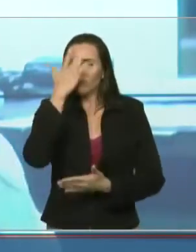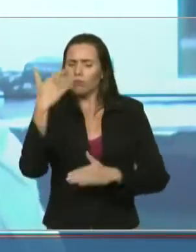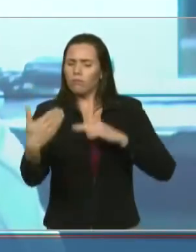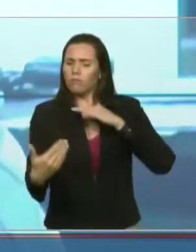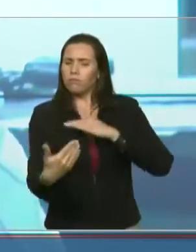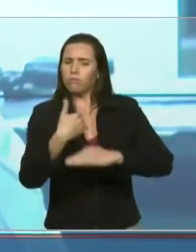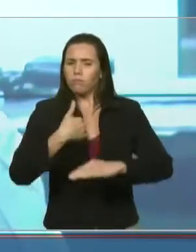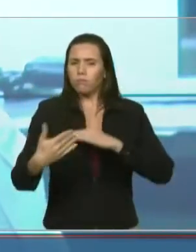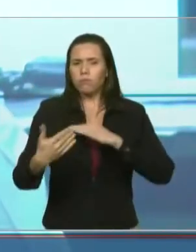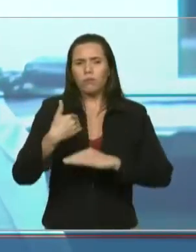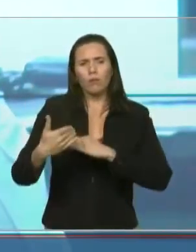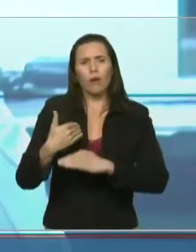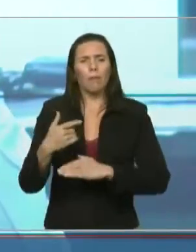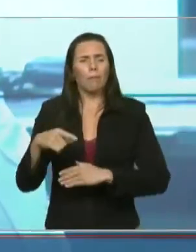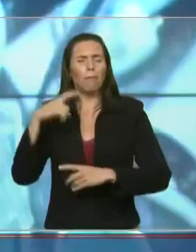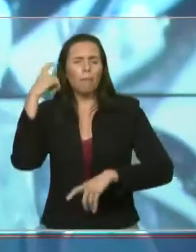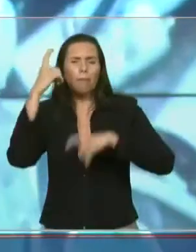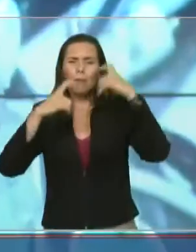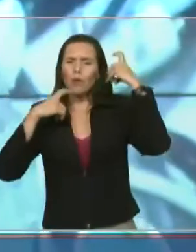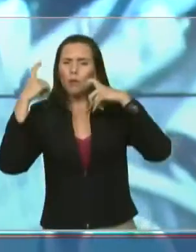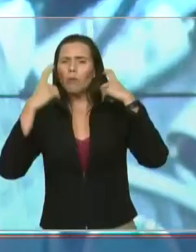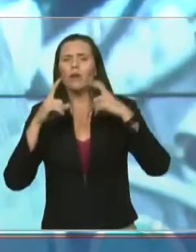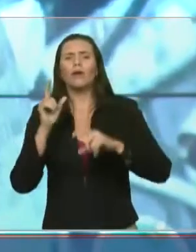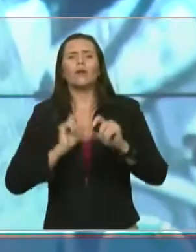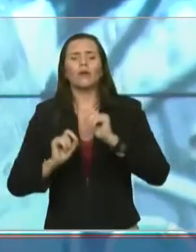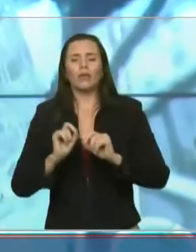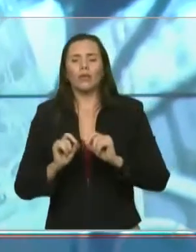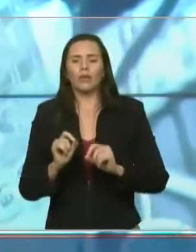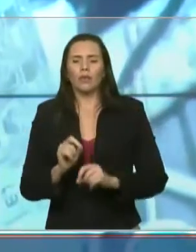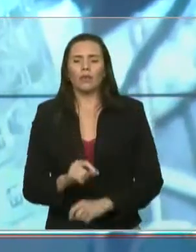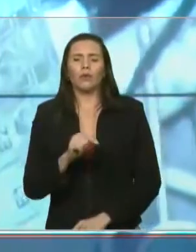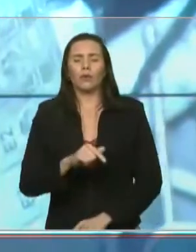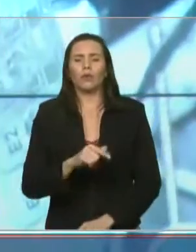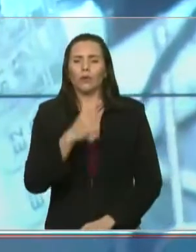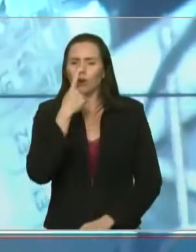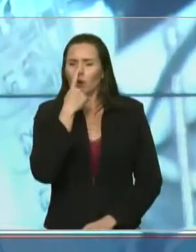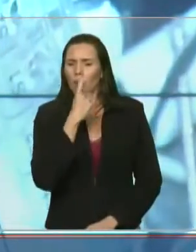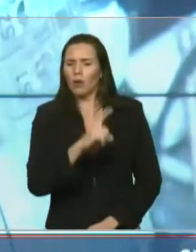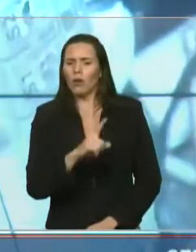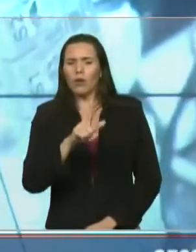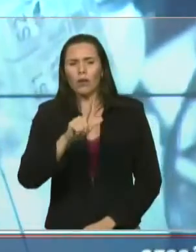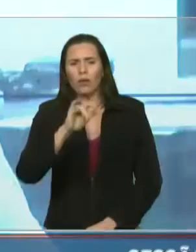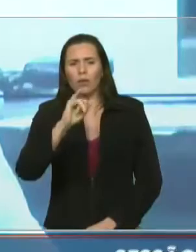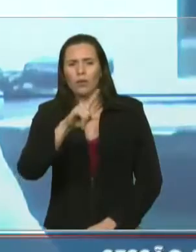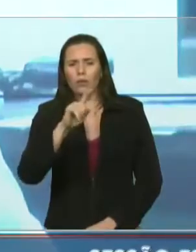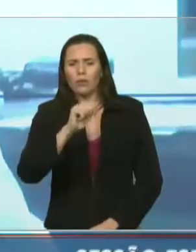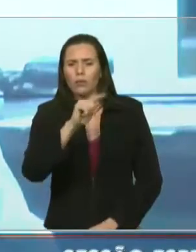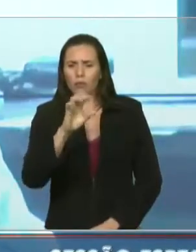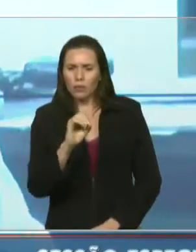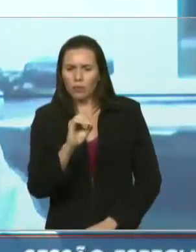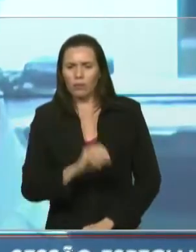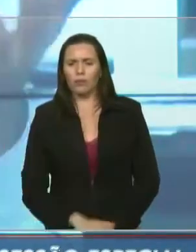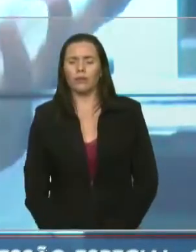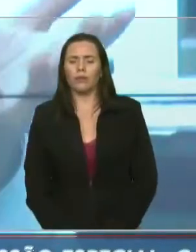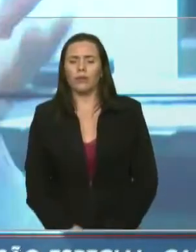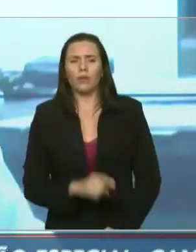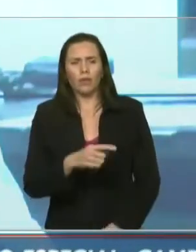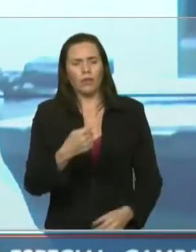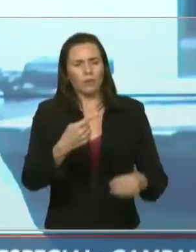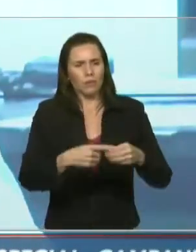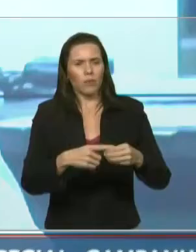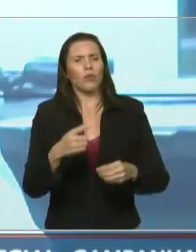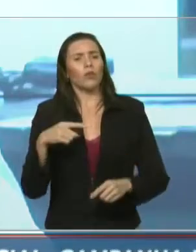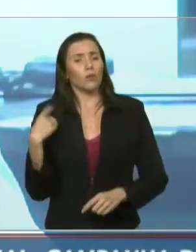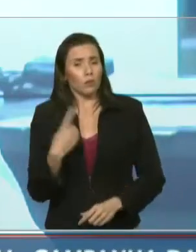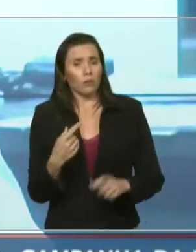muito preocupadas com a realidade do lixão em nosso município. Foi apresentado um